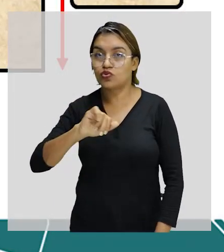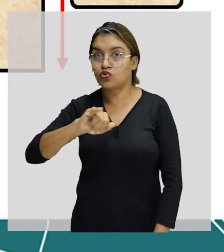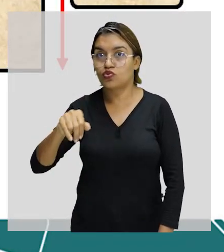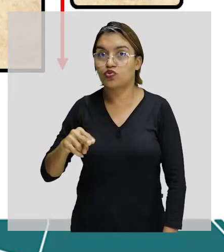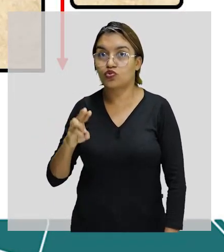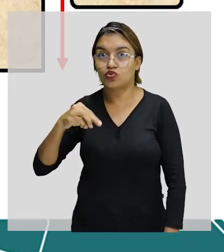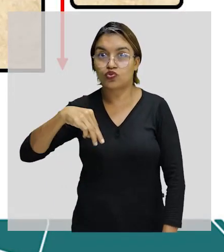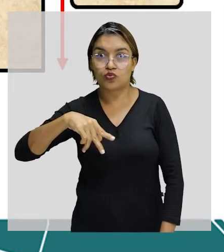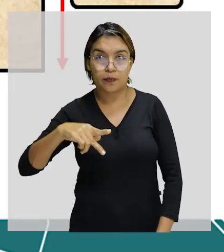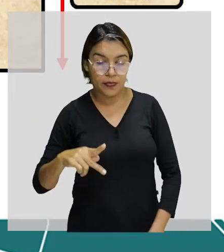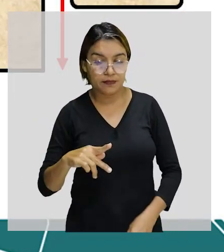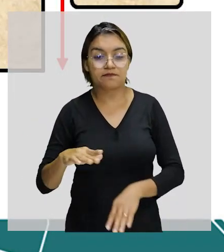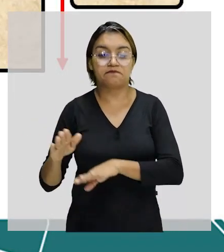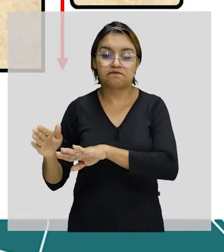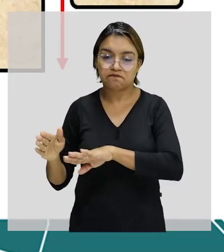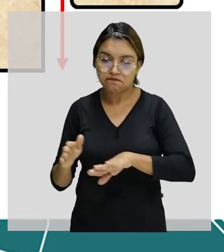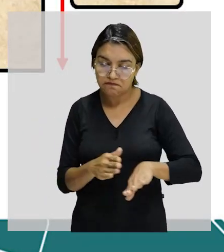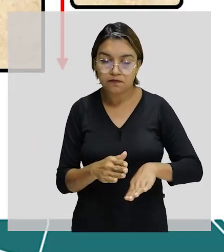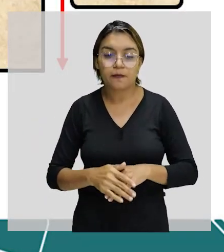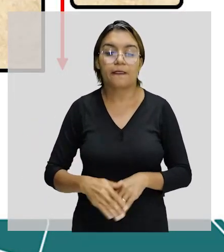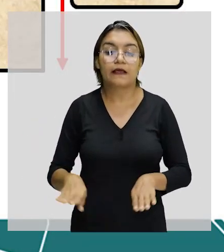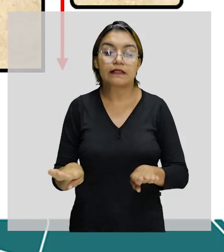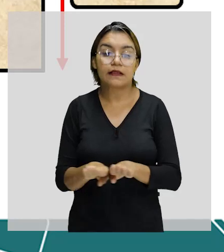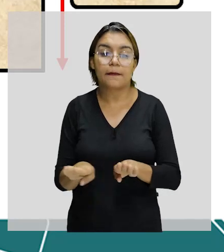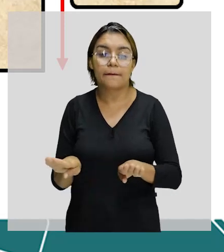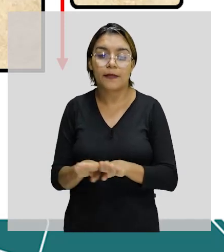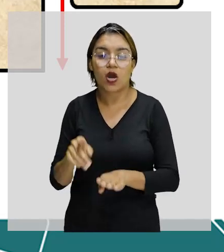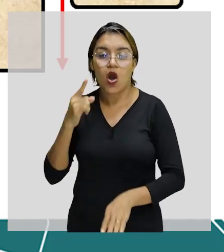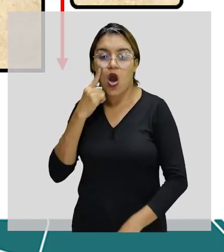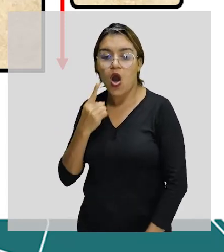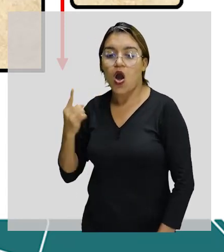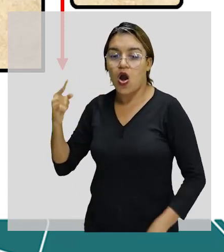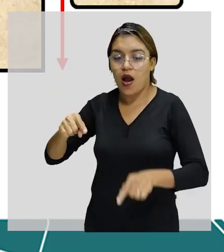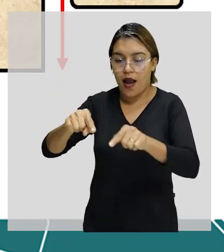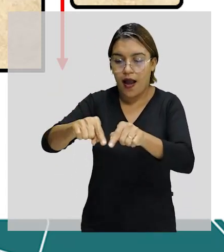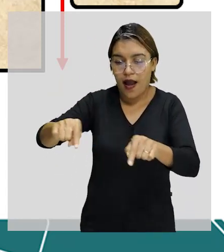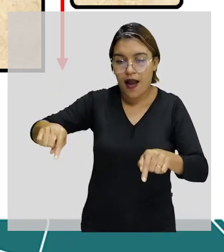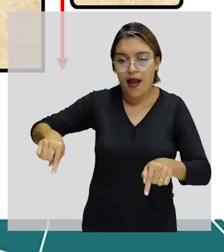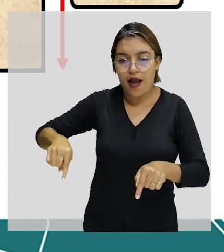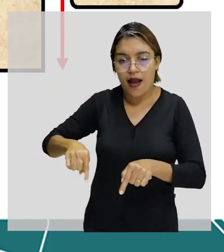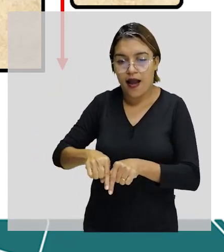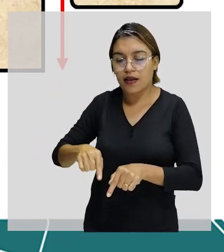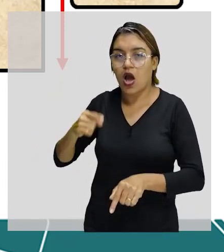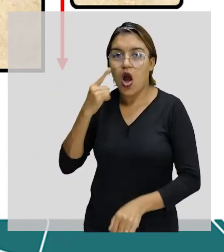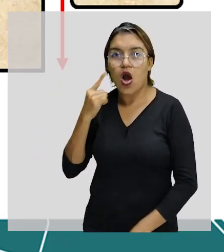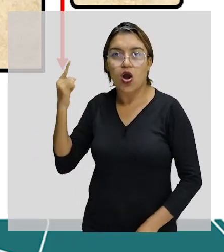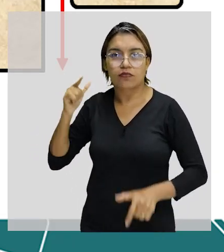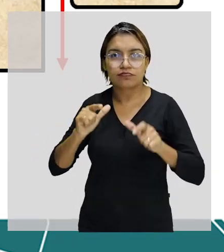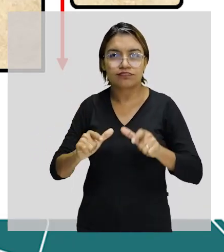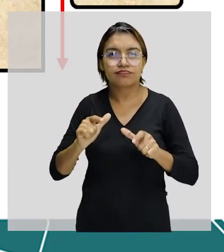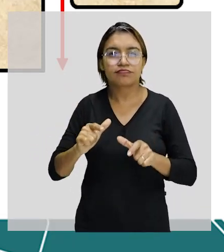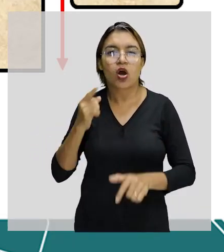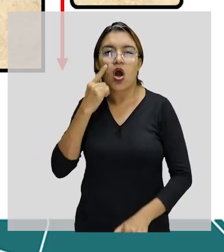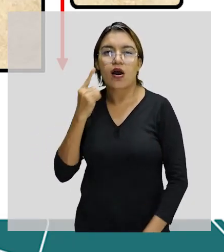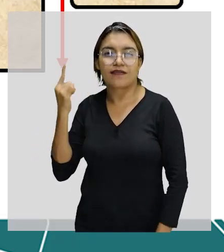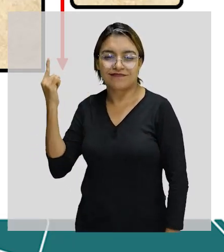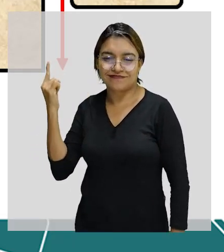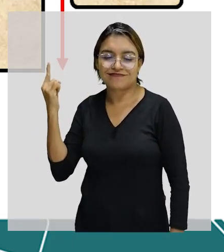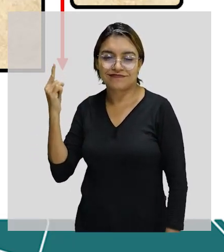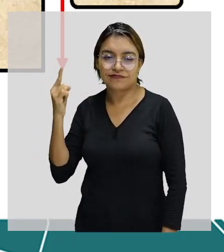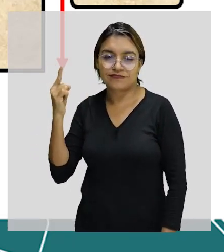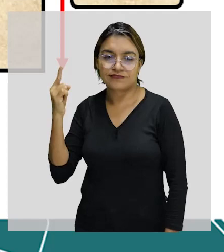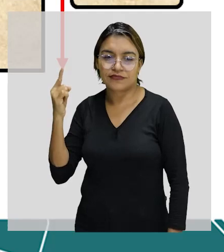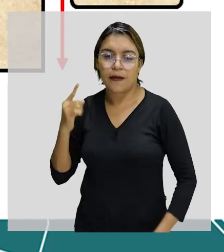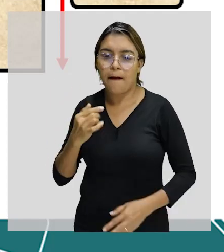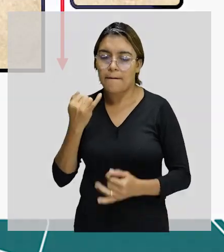salto do salto triplo, bem parecida com a área de salto do salto em distância. Tem uma diferença de quê?